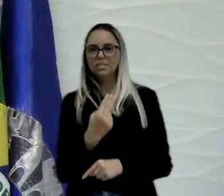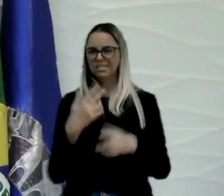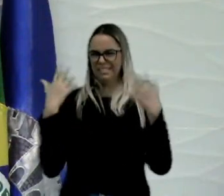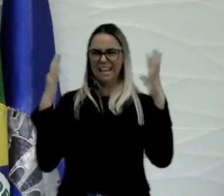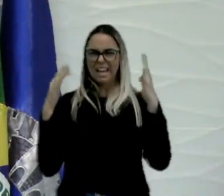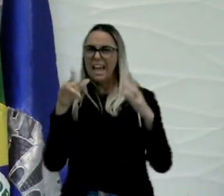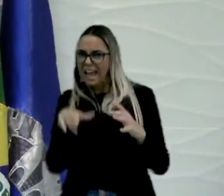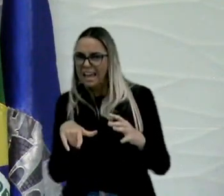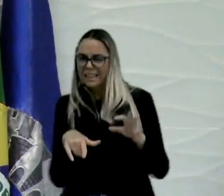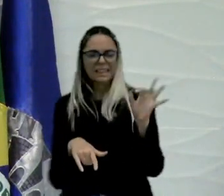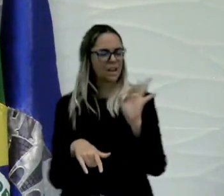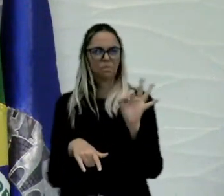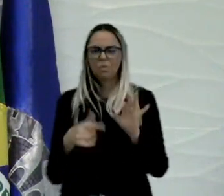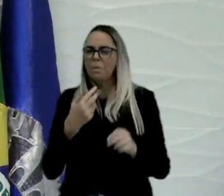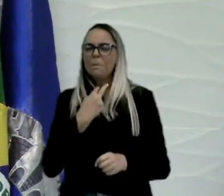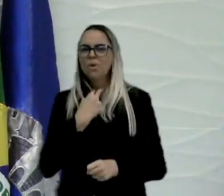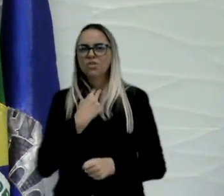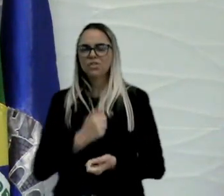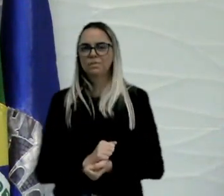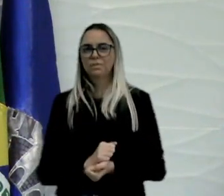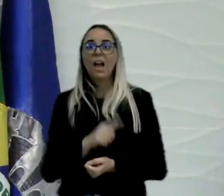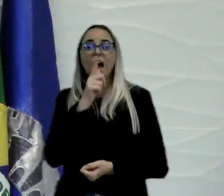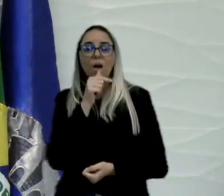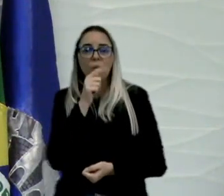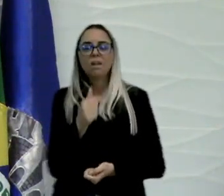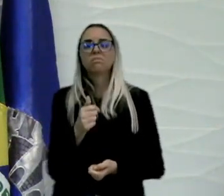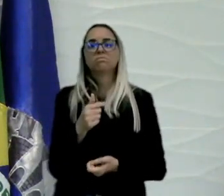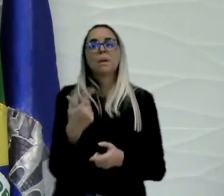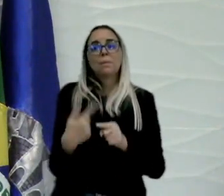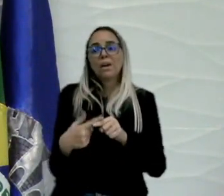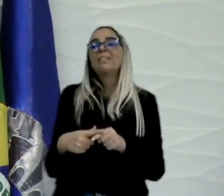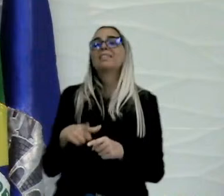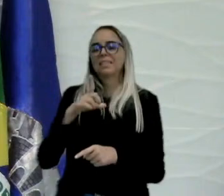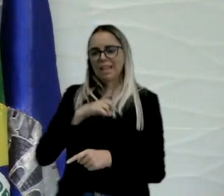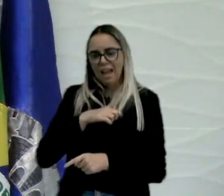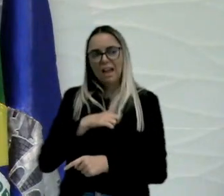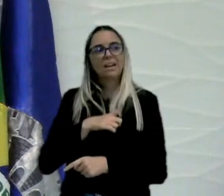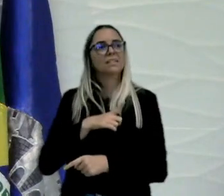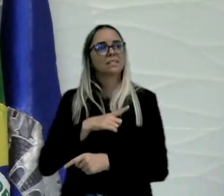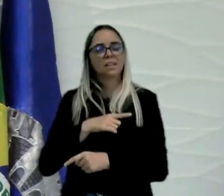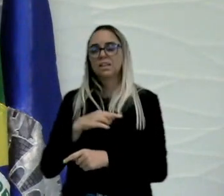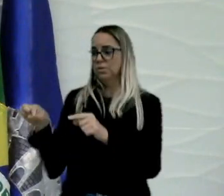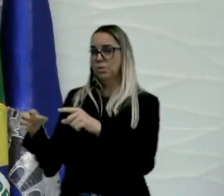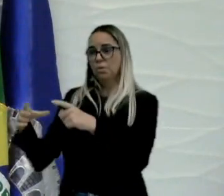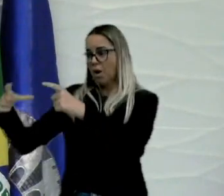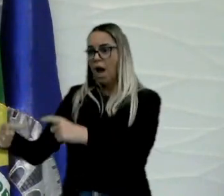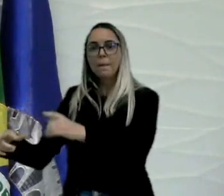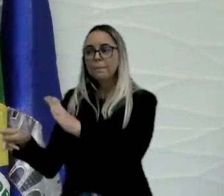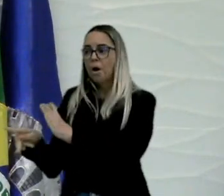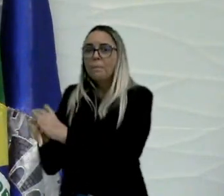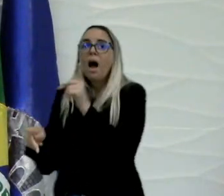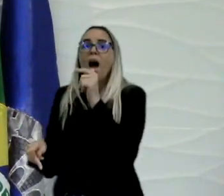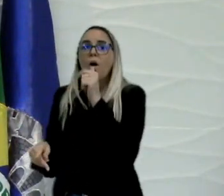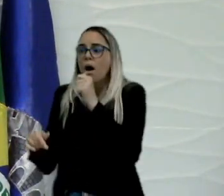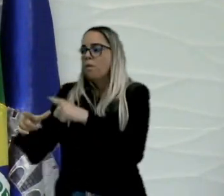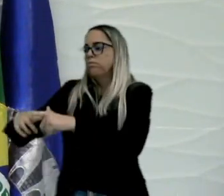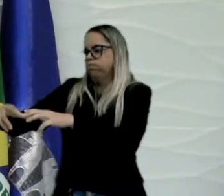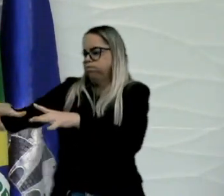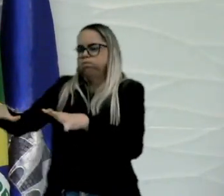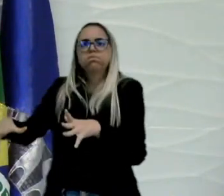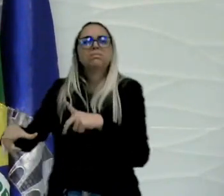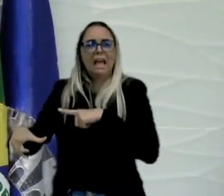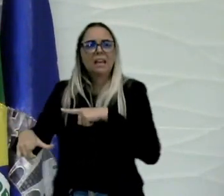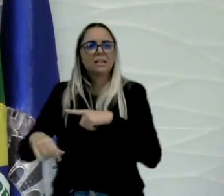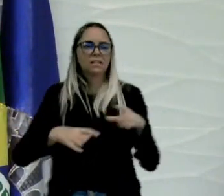água em detrimento de qu os Mananciais que envia água para somente do Una estão todos cheios então não